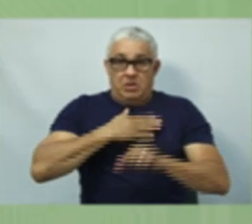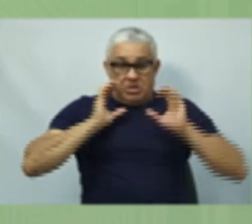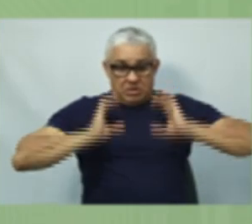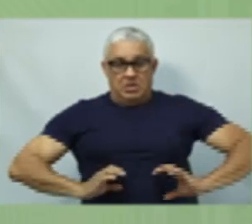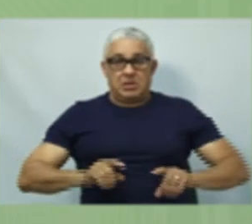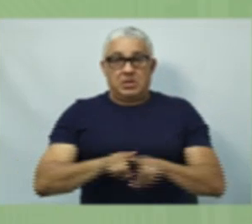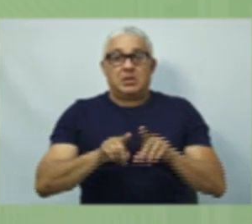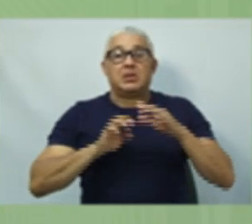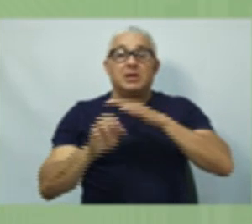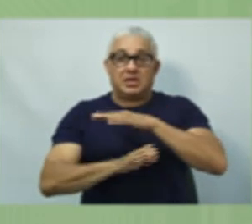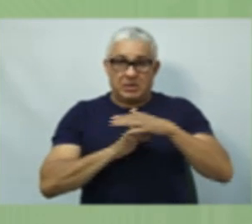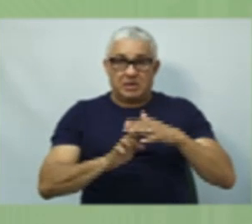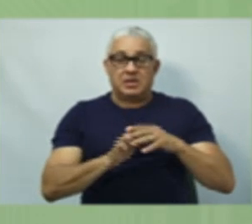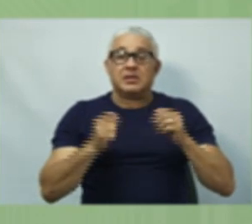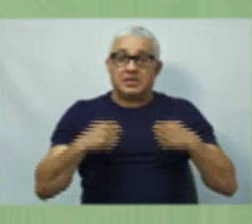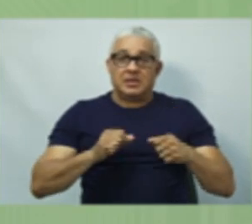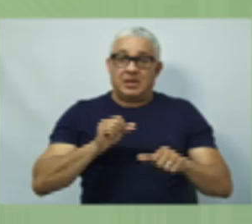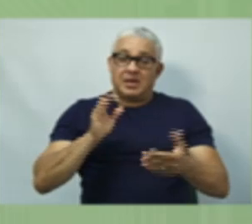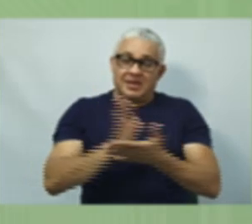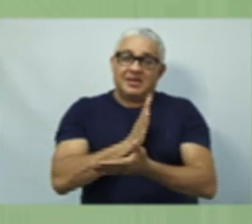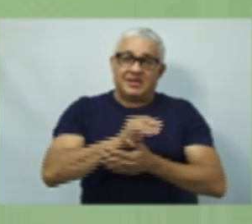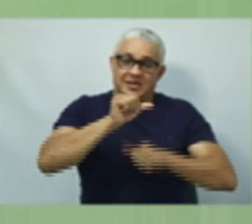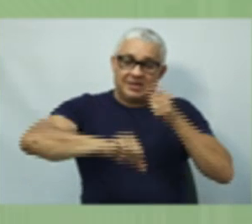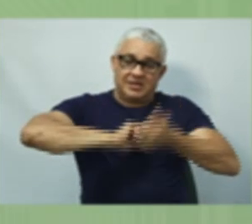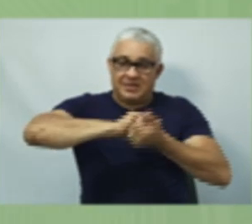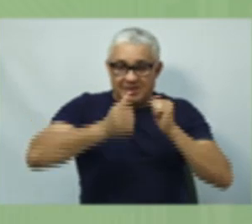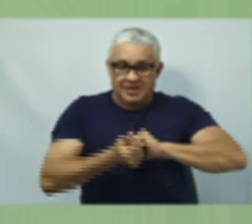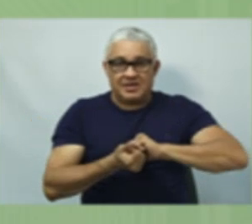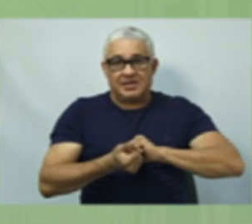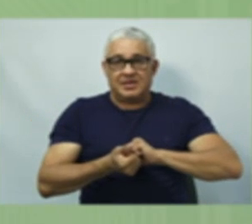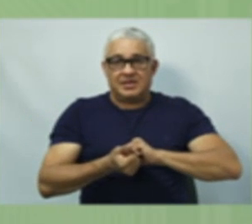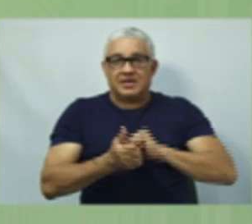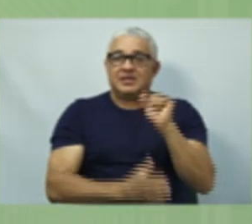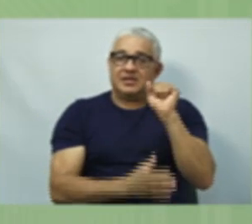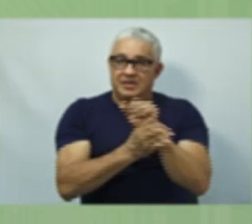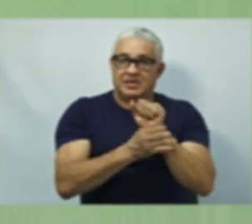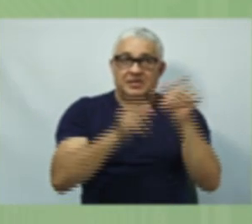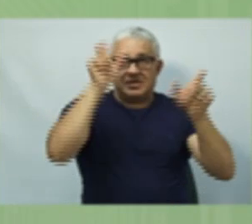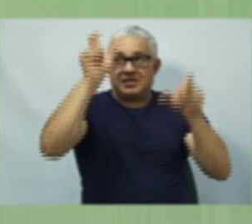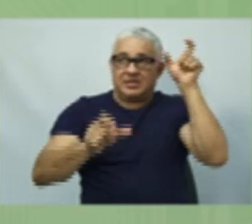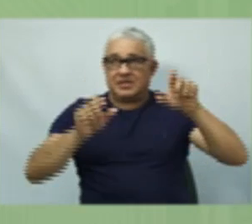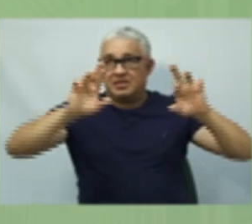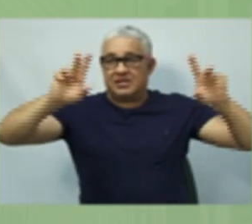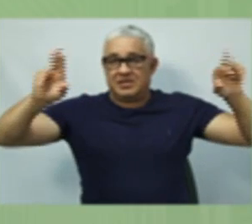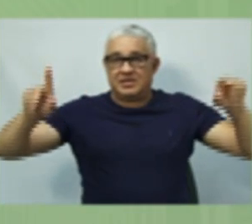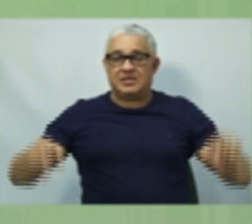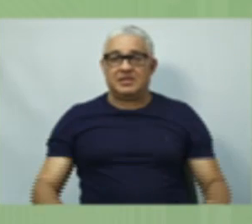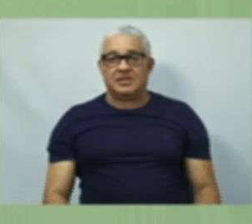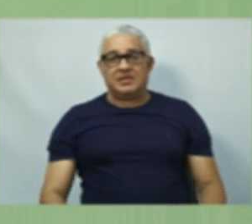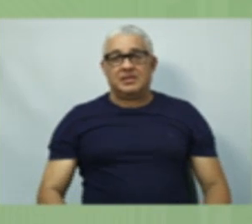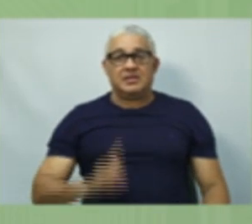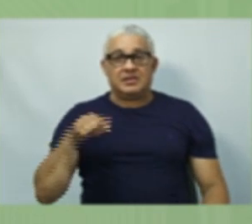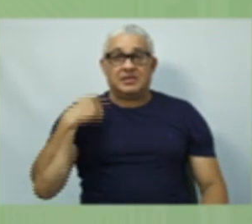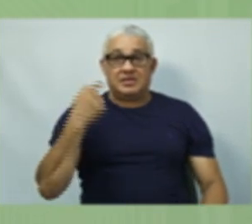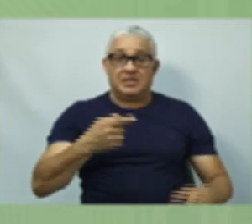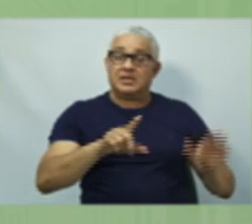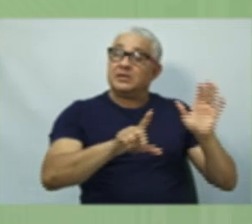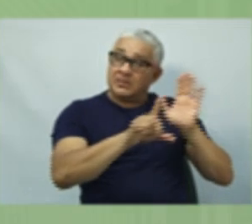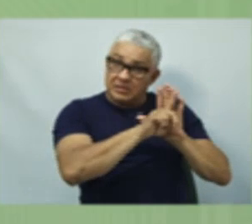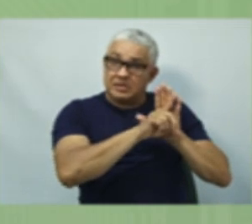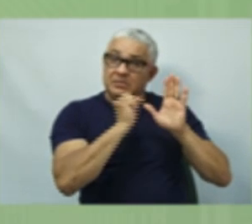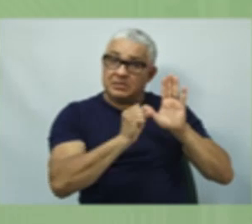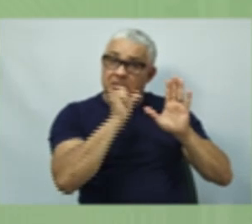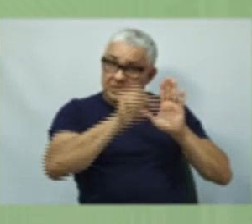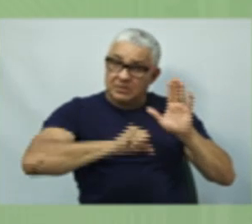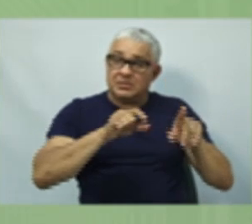ela vai ter que fazer algumas mudanças para garantir os seus clientes. Mudanças decorrentes da nossa legislação